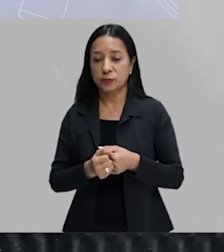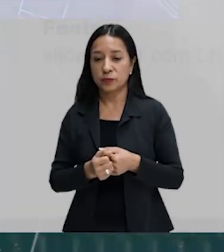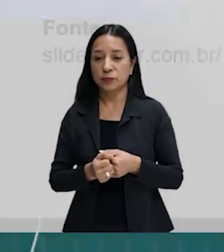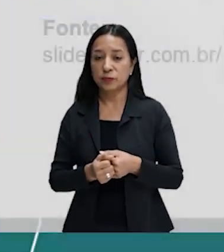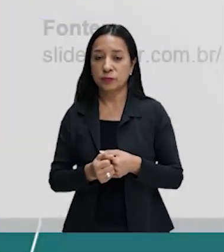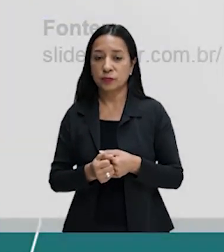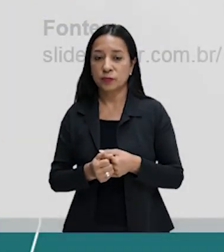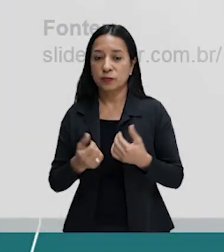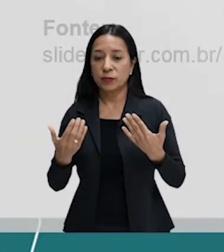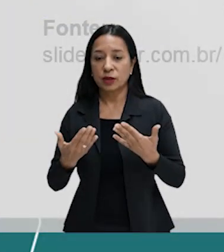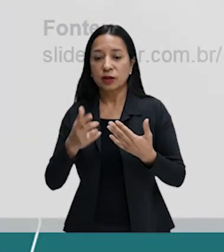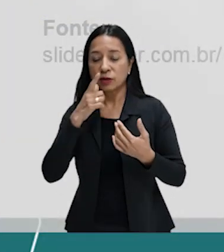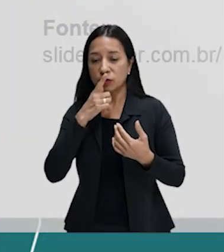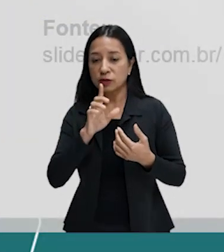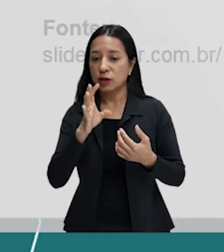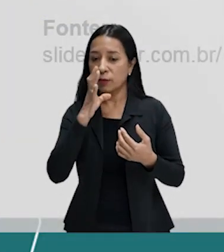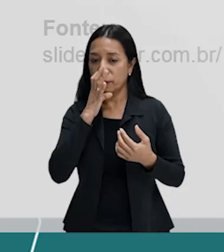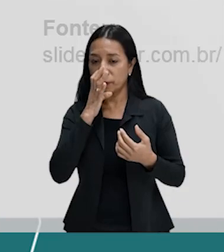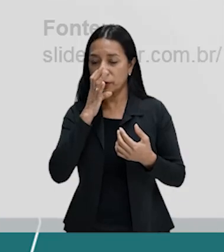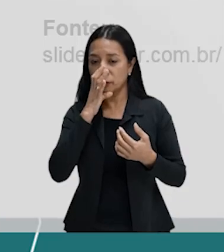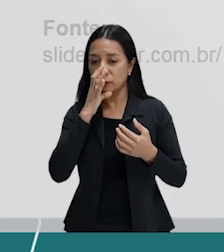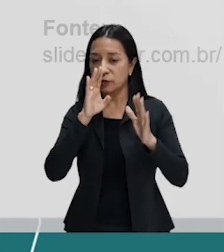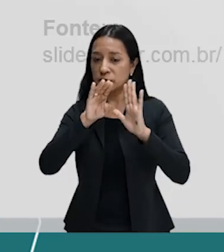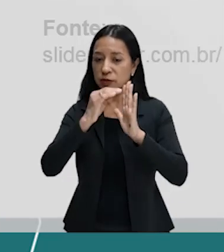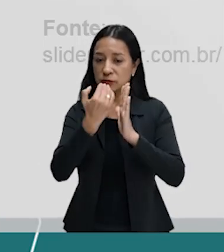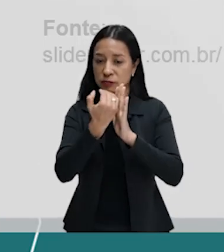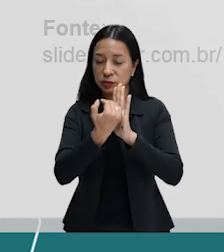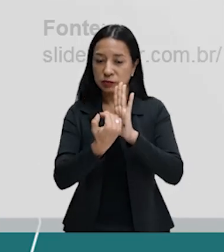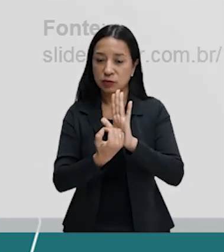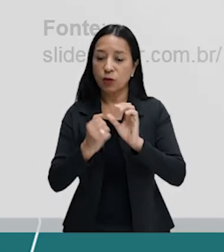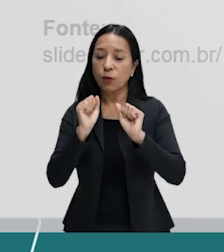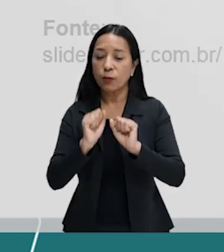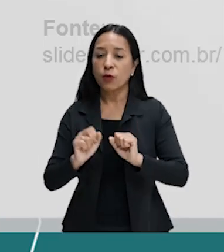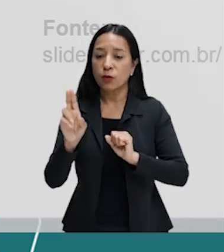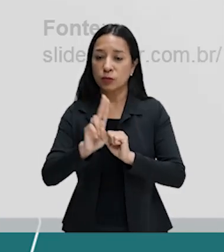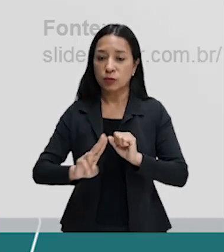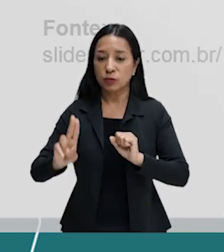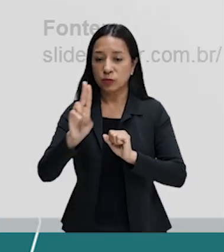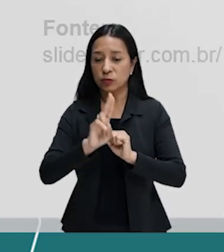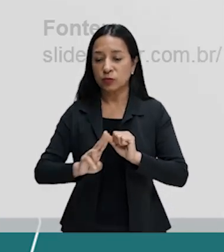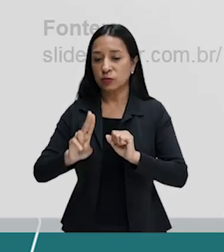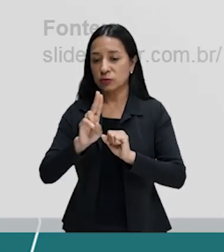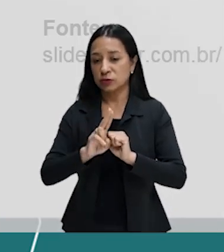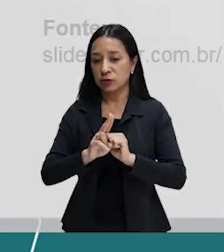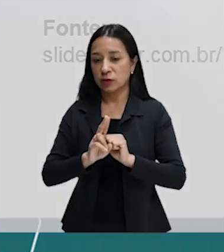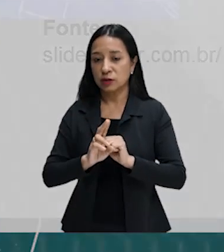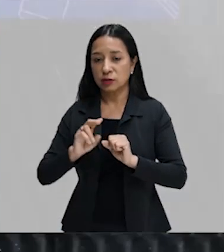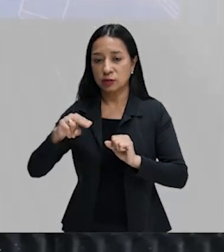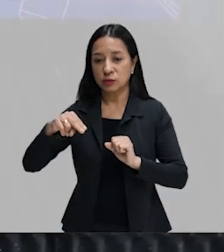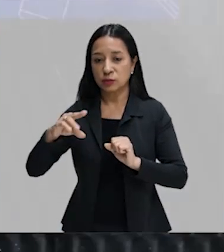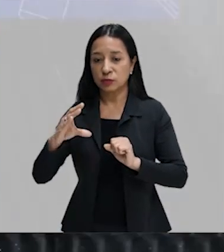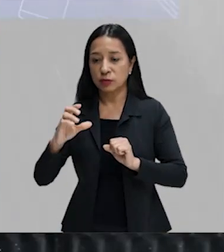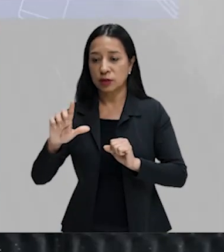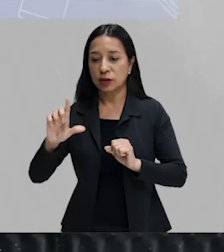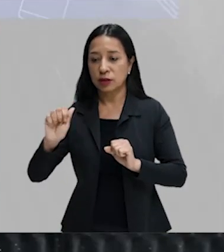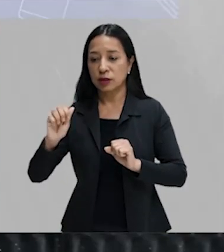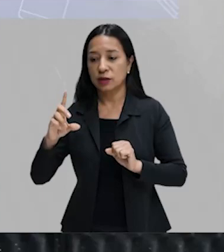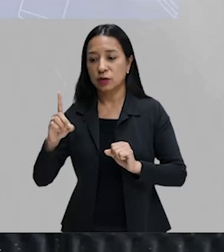esquizocélicos. E aí a gente consegue perceber que essas classificações a gente pode utilizar no cladograma.